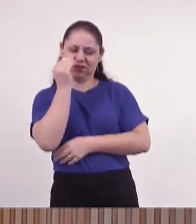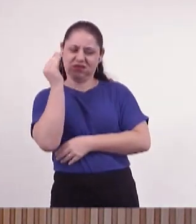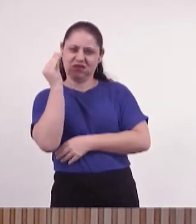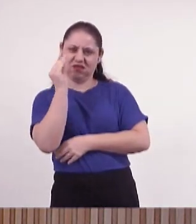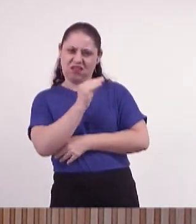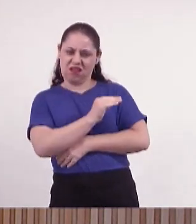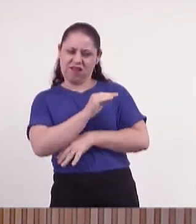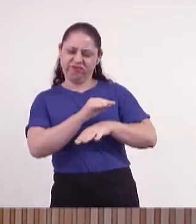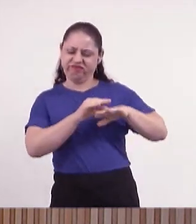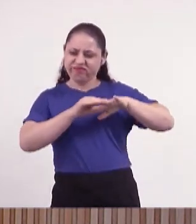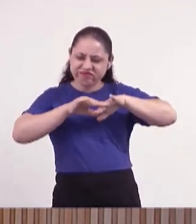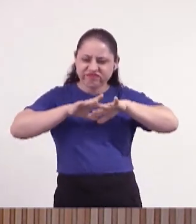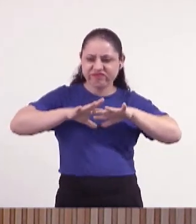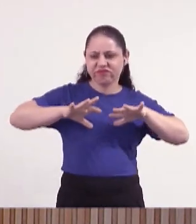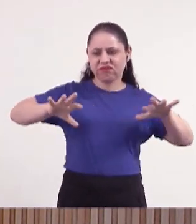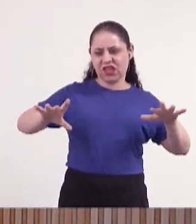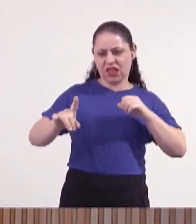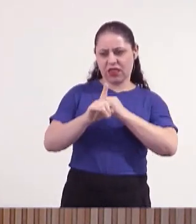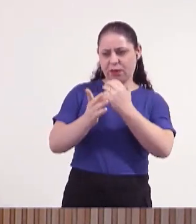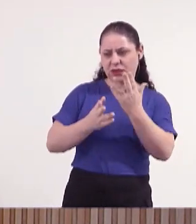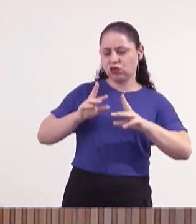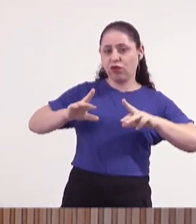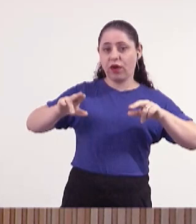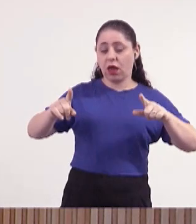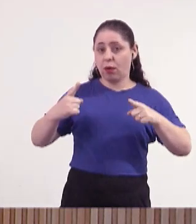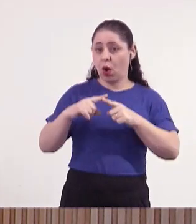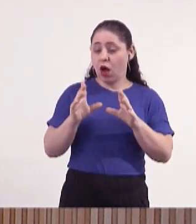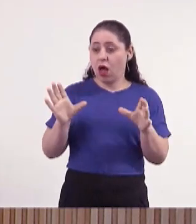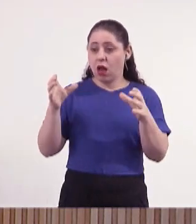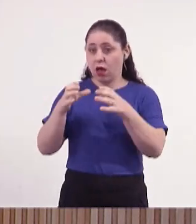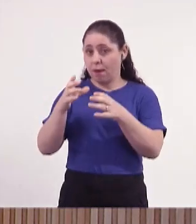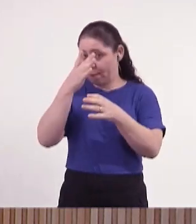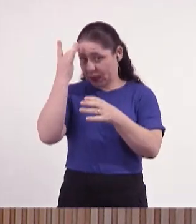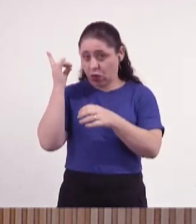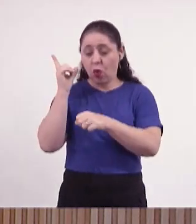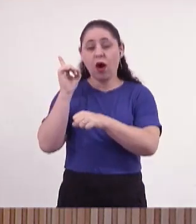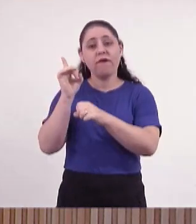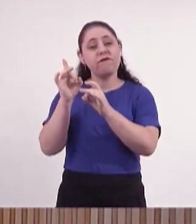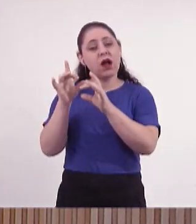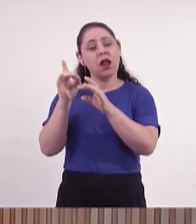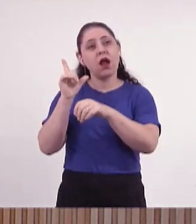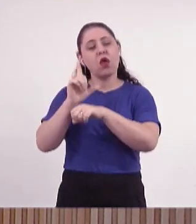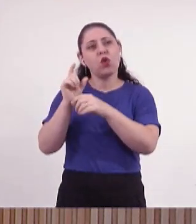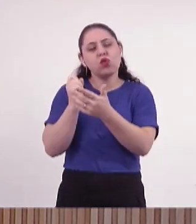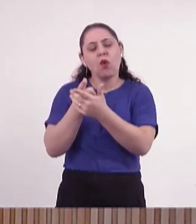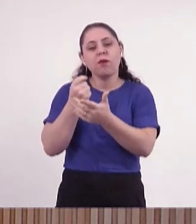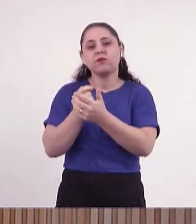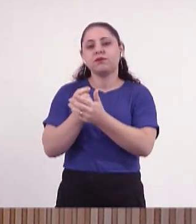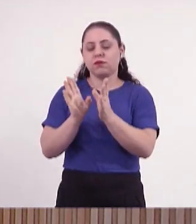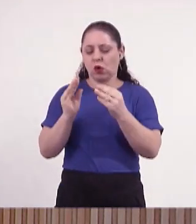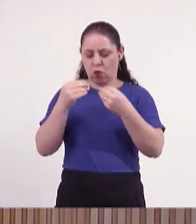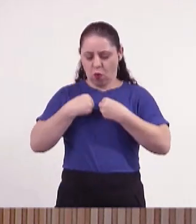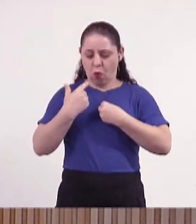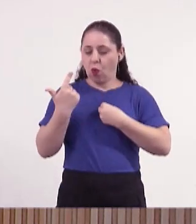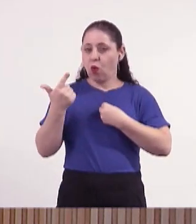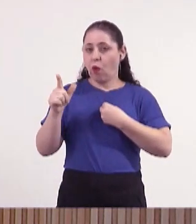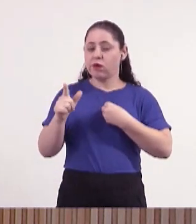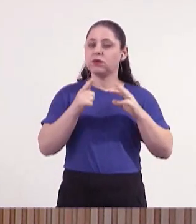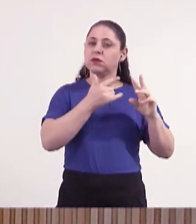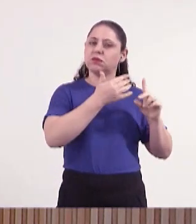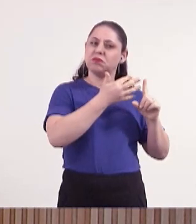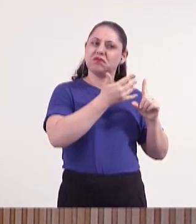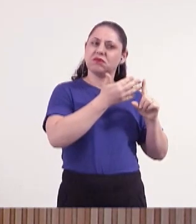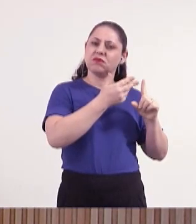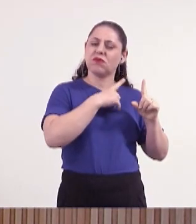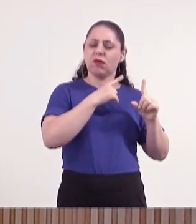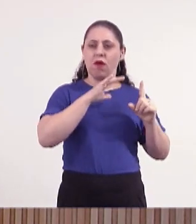de segregação, tratamento diferenciado ao consumidor com um transtorno do espectro autista ou algum outro tipo de